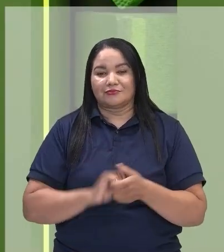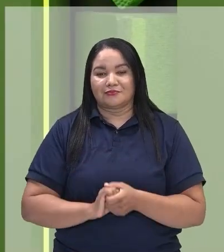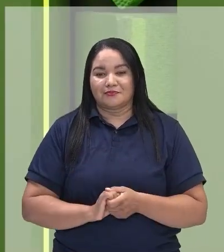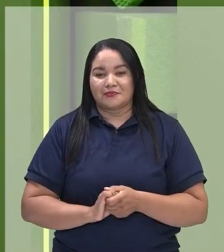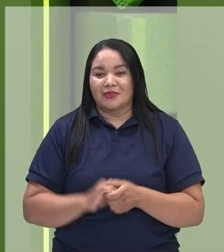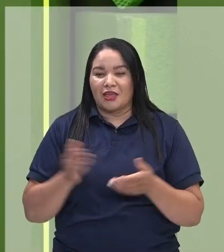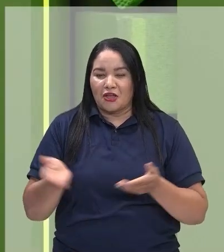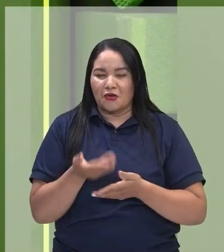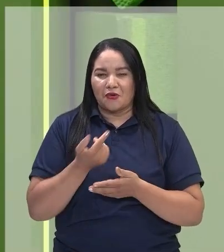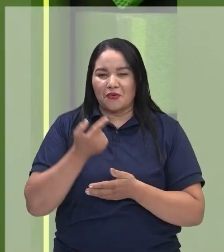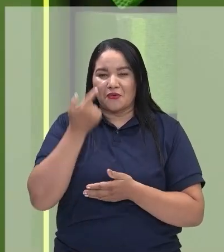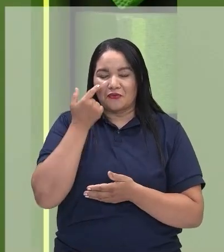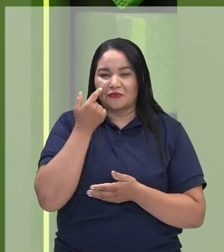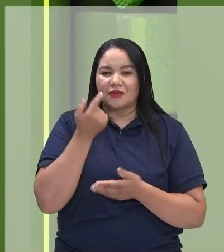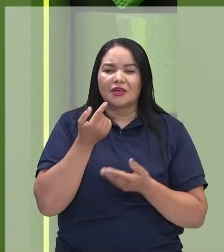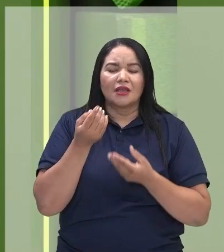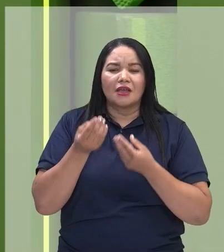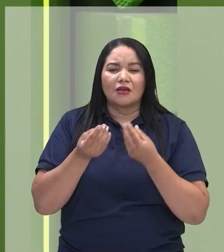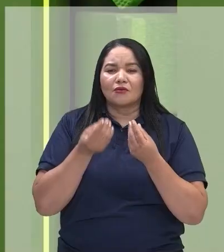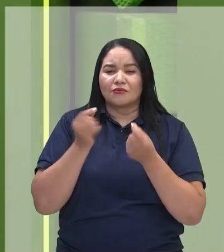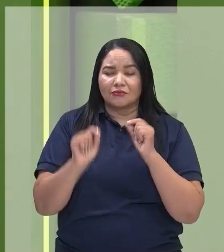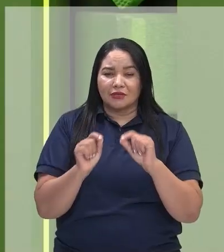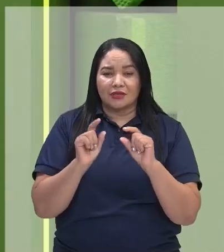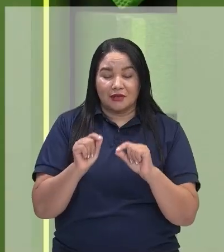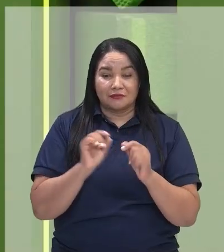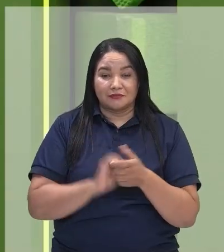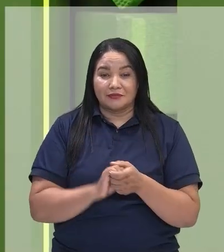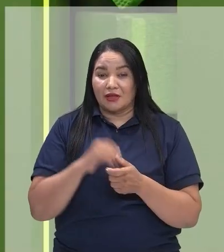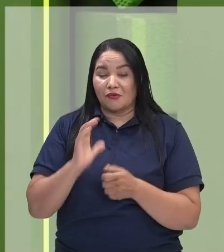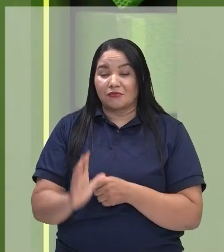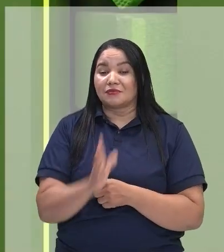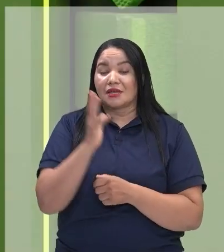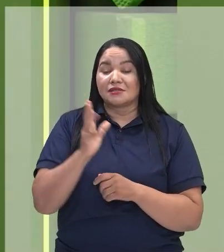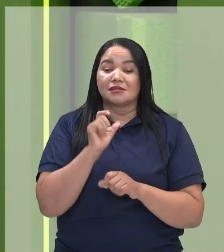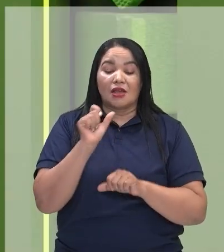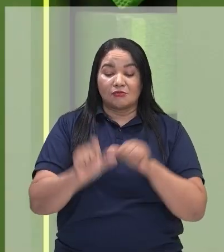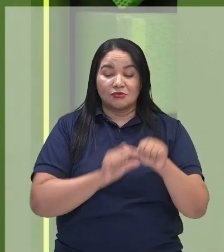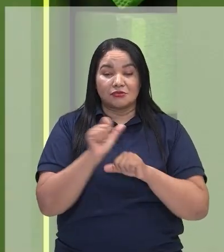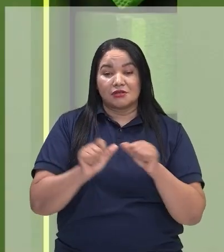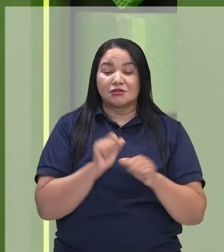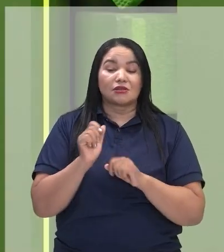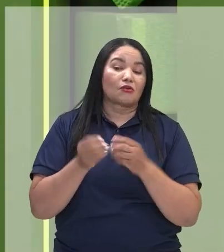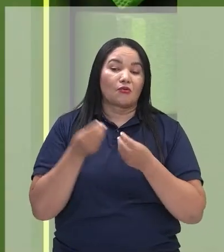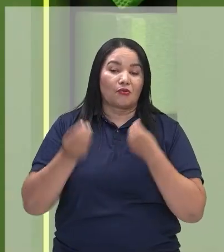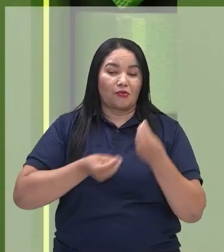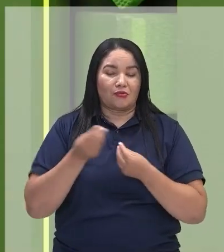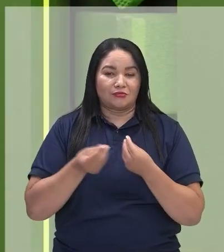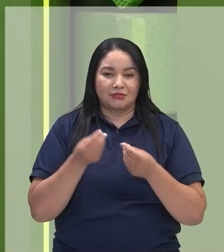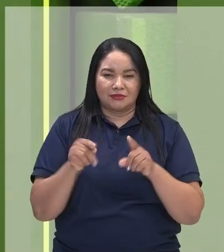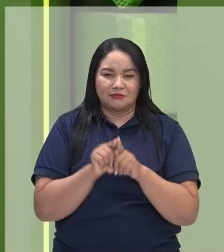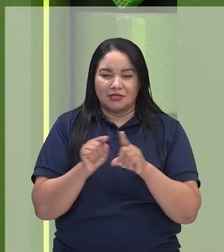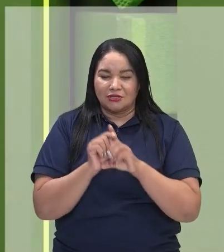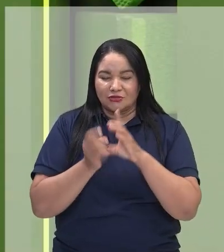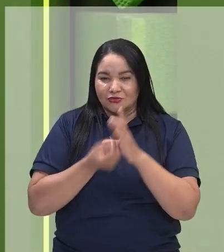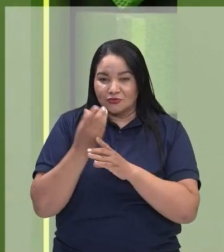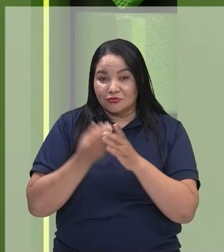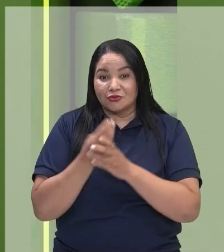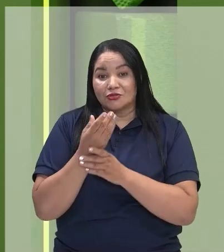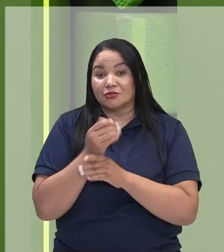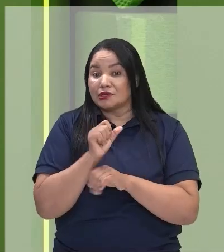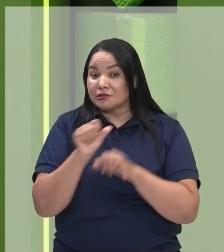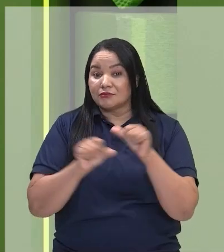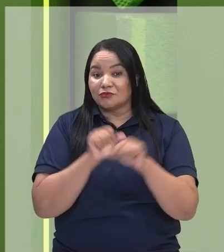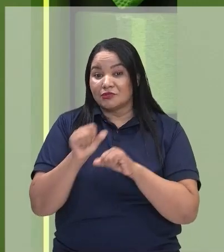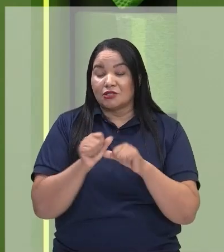vai observar agora como é que acontece essa transformação, né? Como é que vai surgir essa transformação